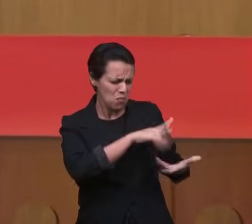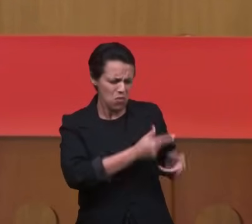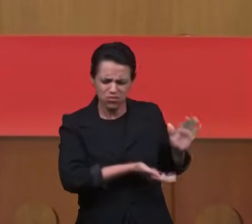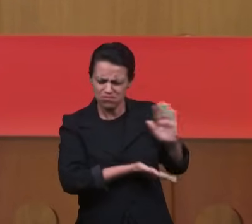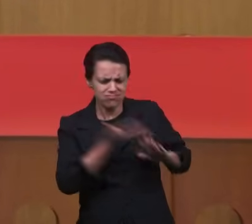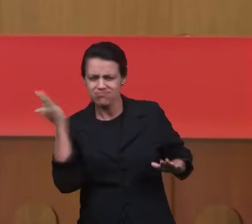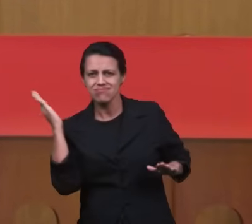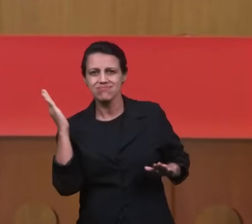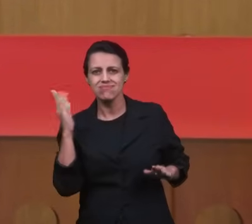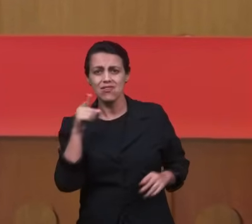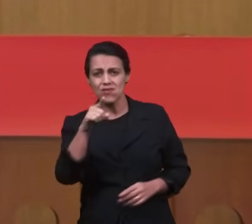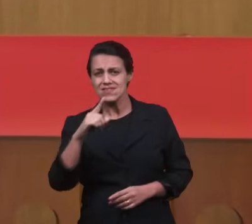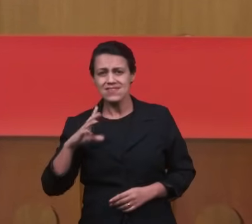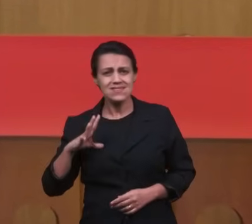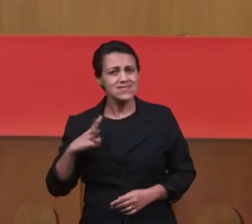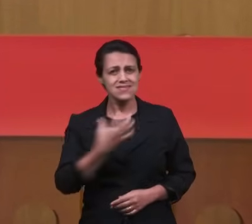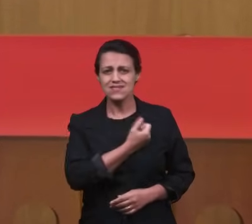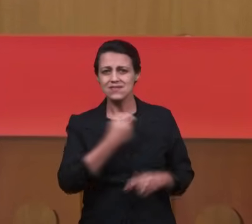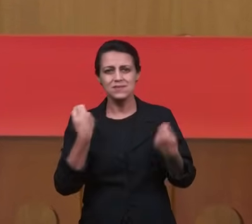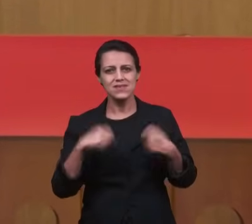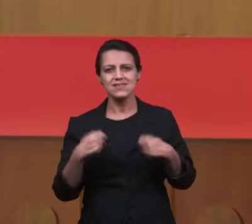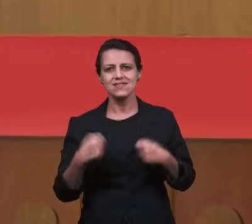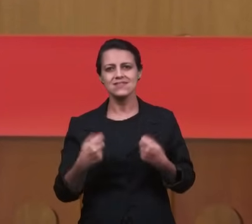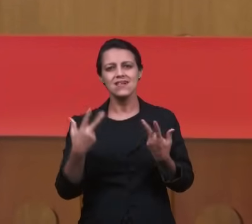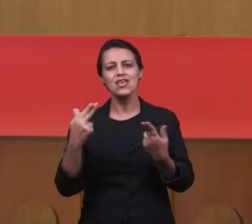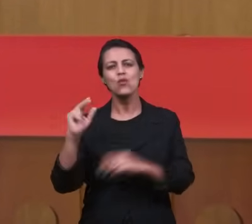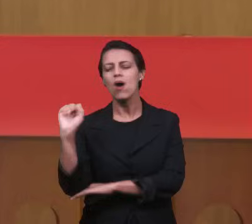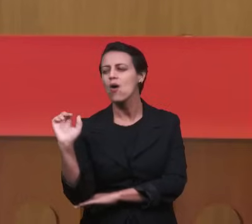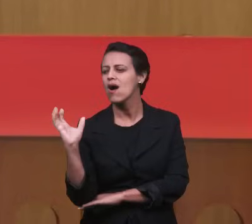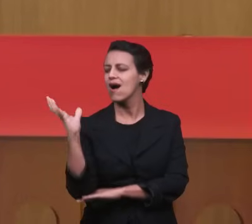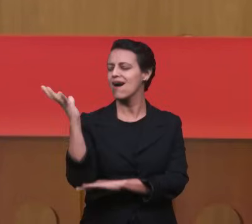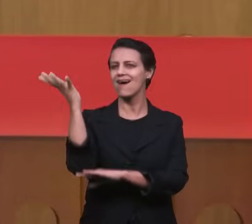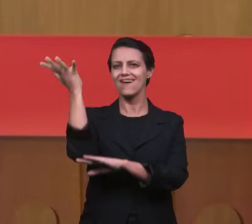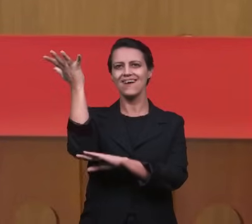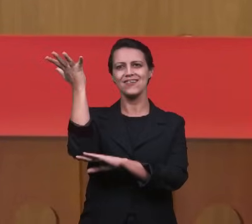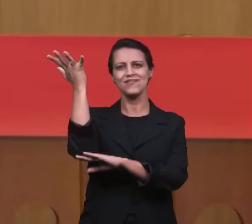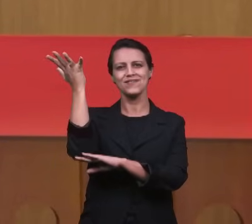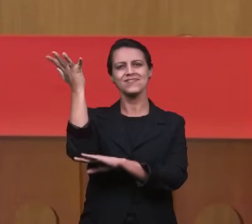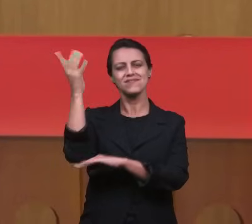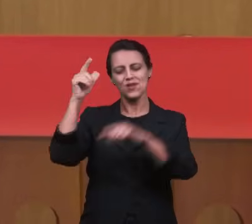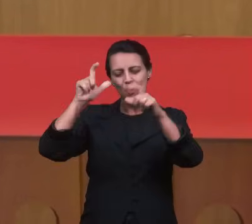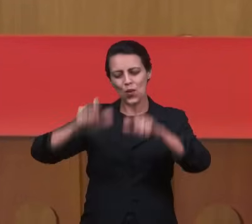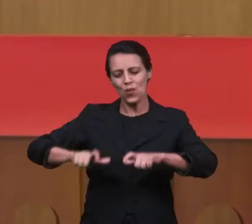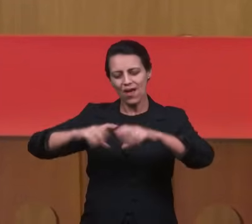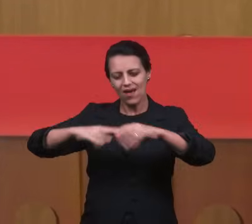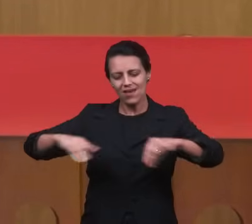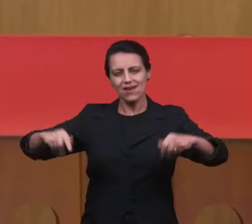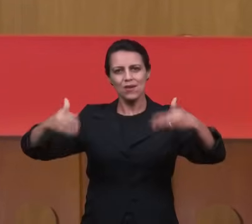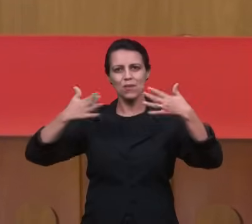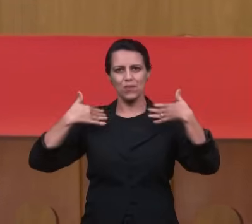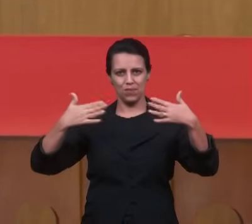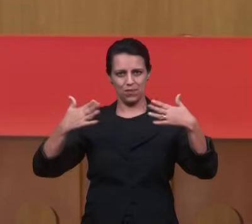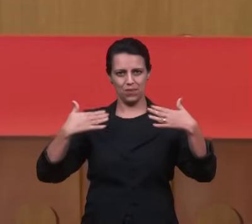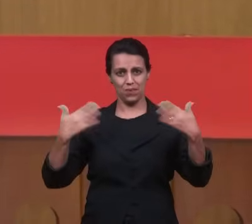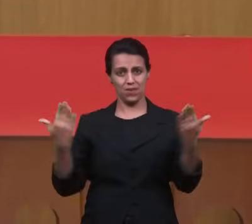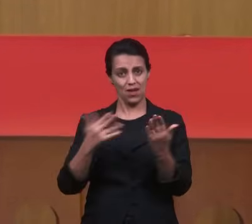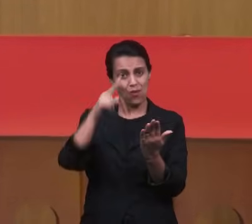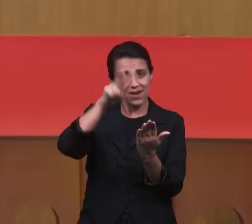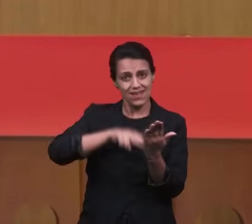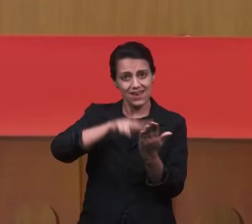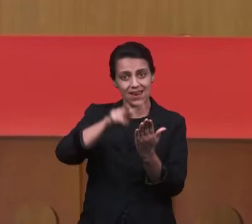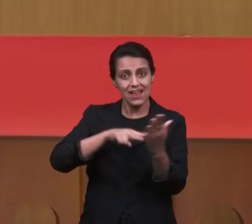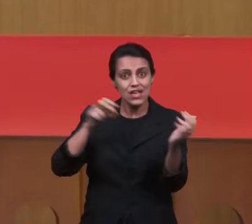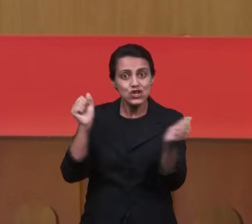como a tamargueira no deserto. E eu quero que os textos finais agora sejam lidos por todos. Vamos ler, mas